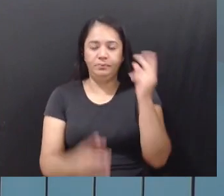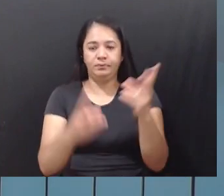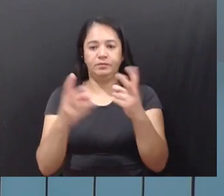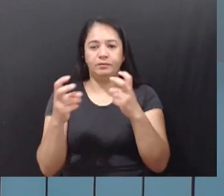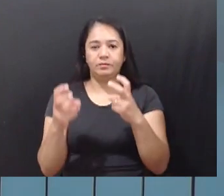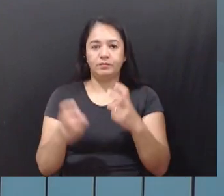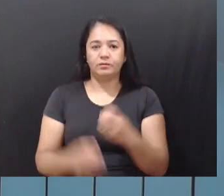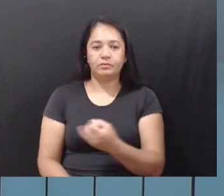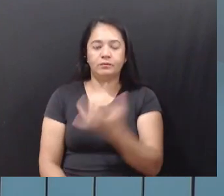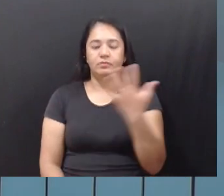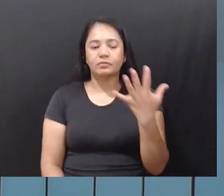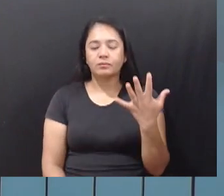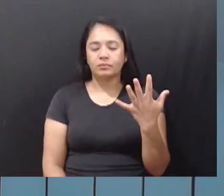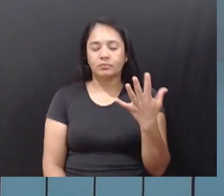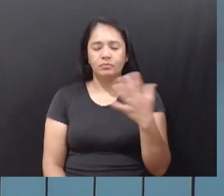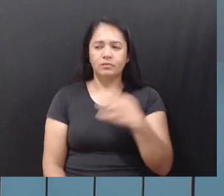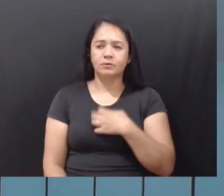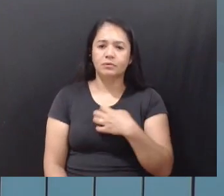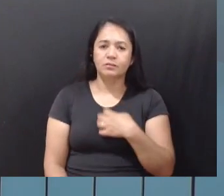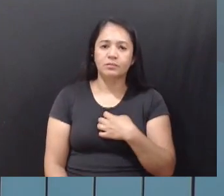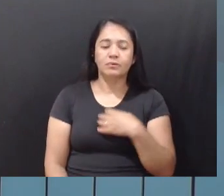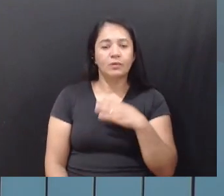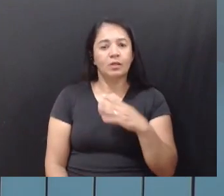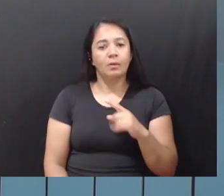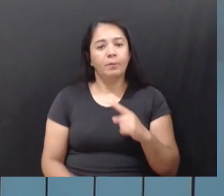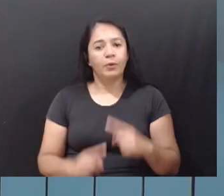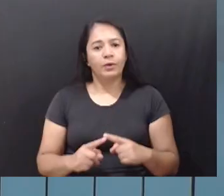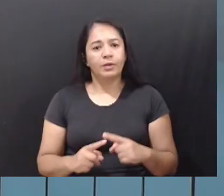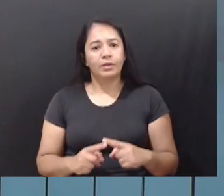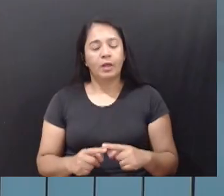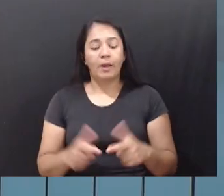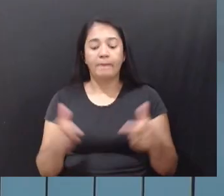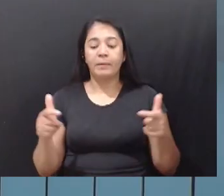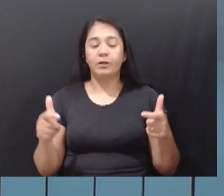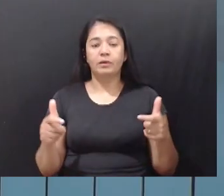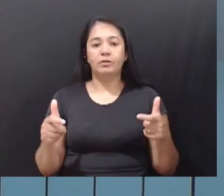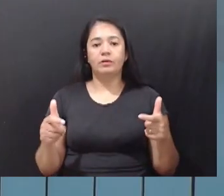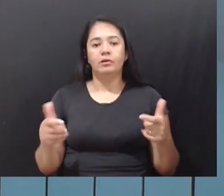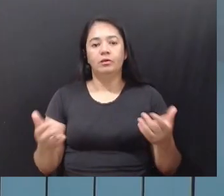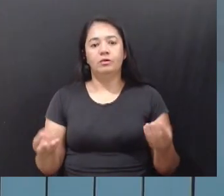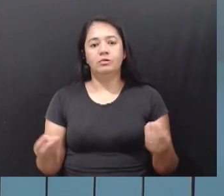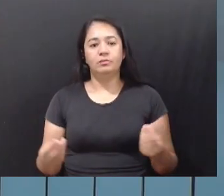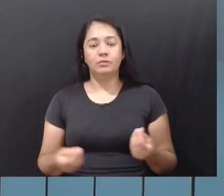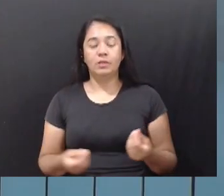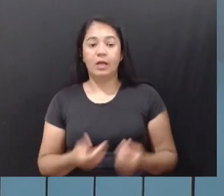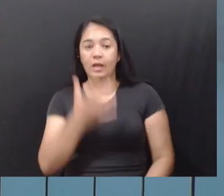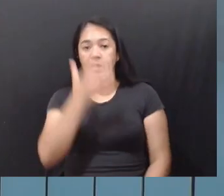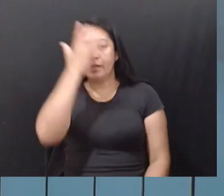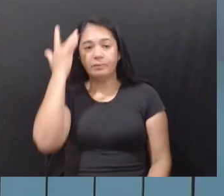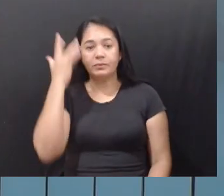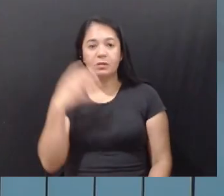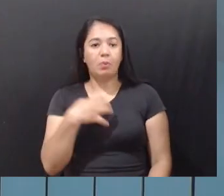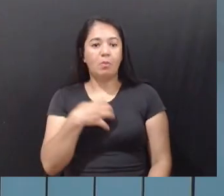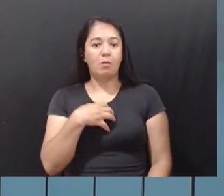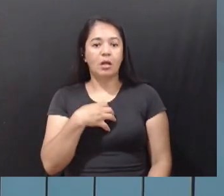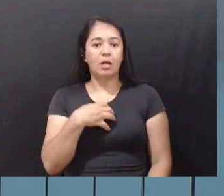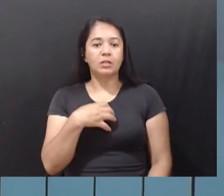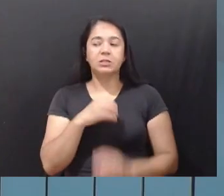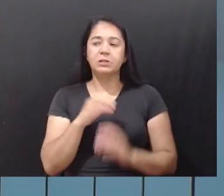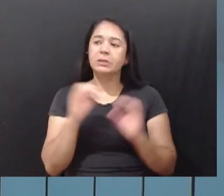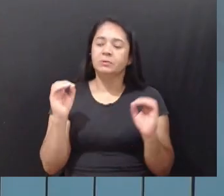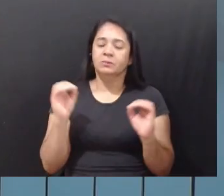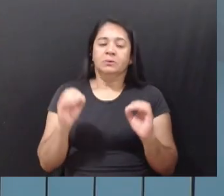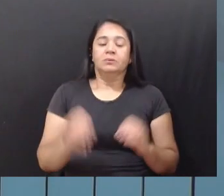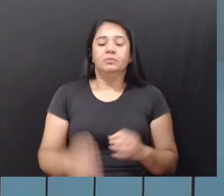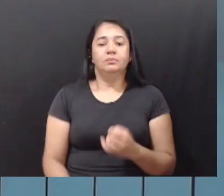adulta também, para tentar identificar quais são, né, esses sintomas, já que, na maioria dos casos, as